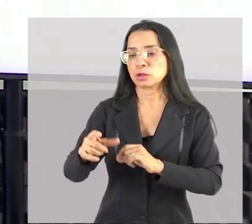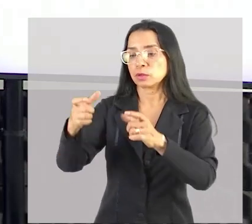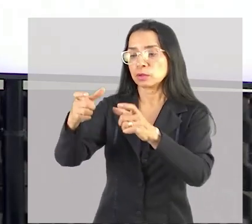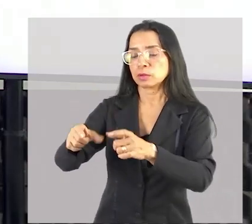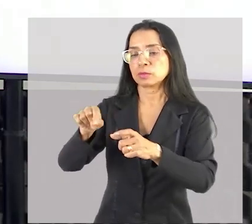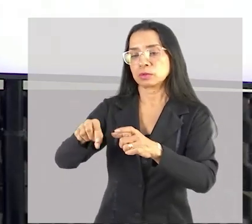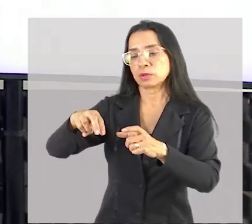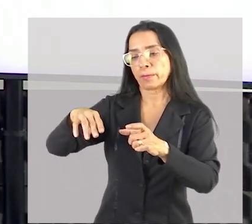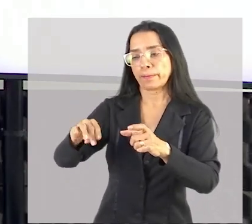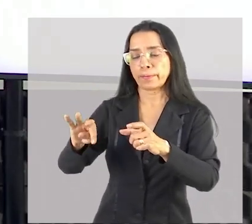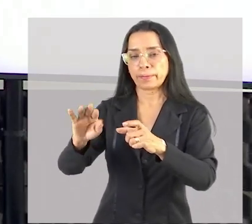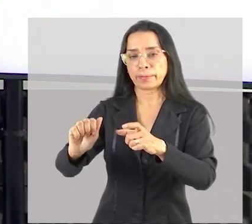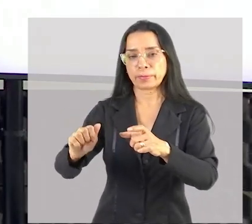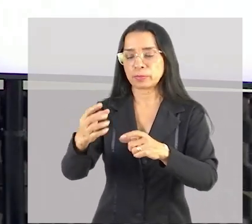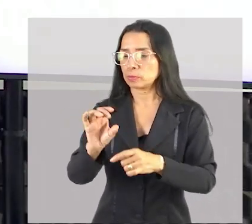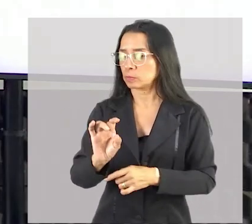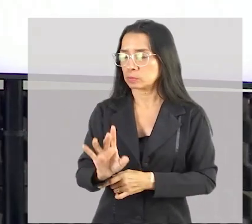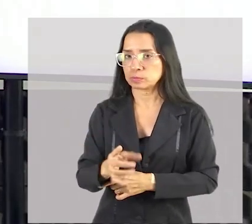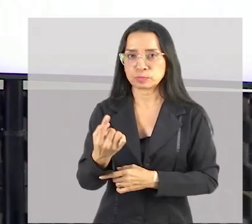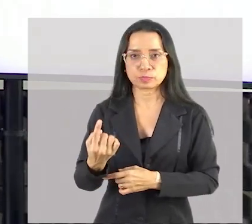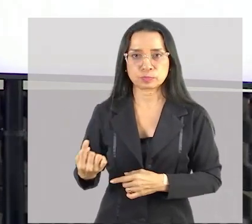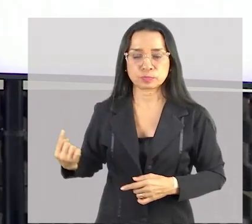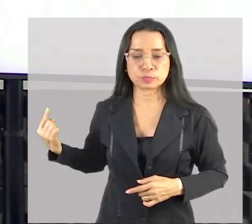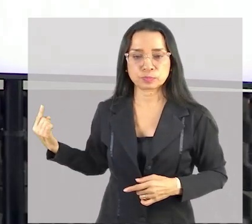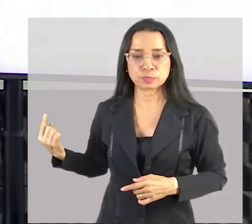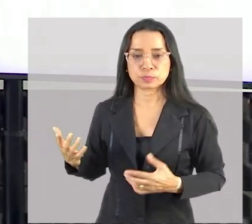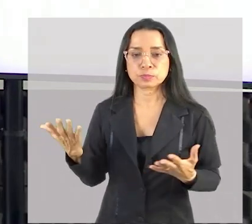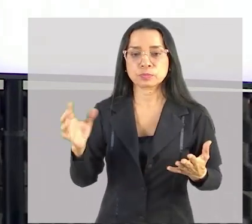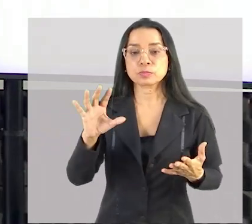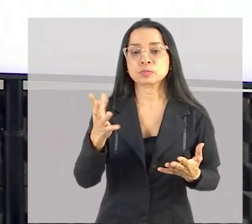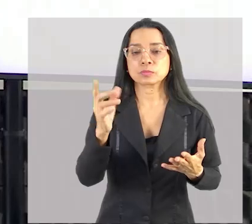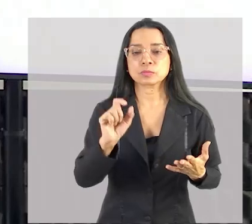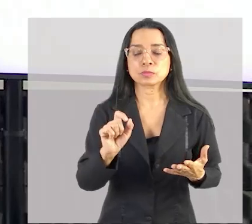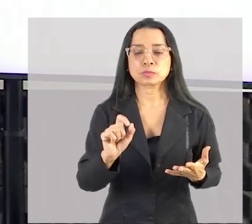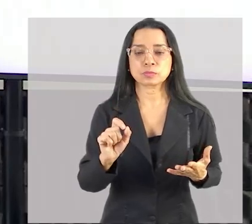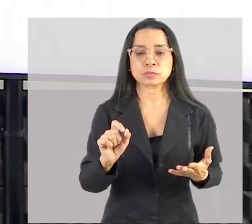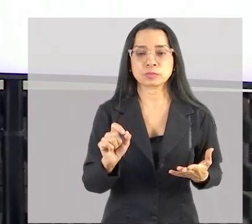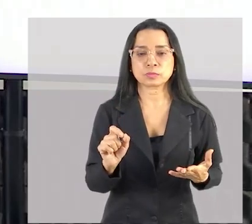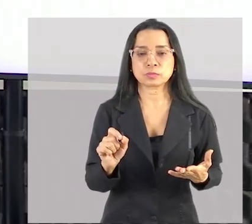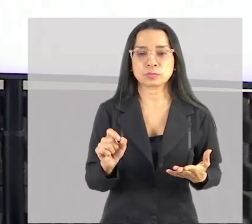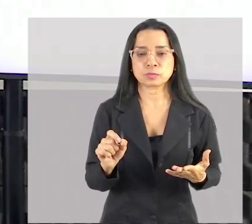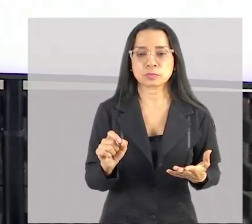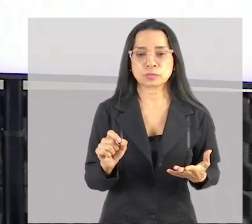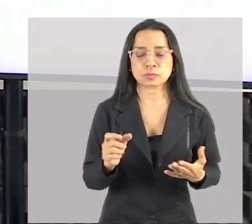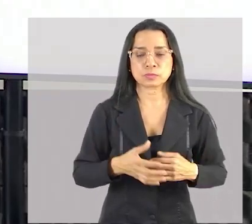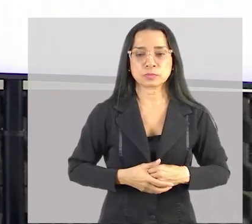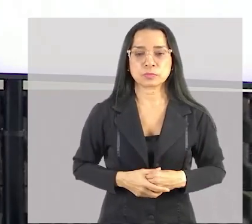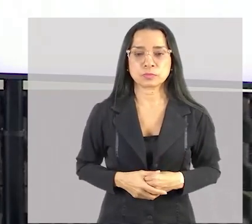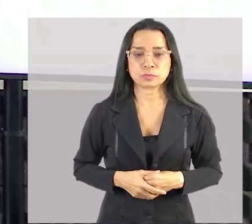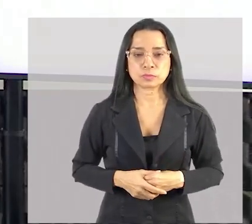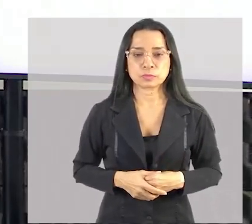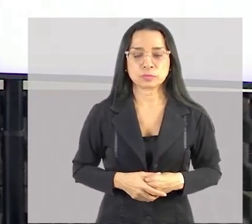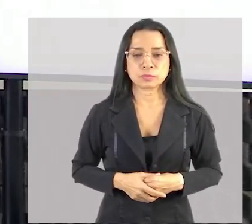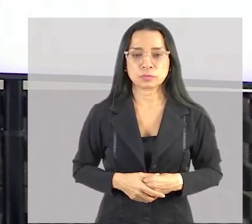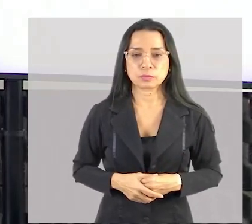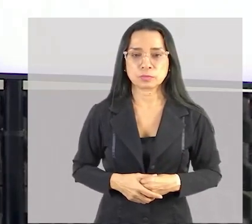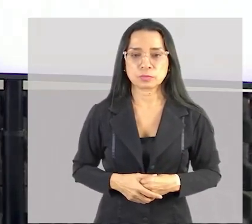meta. Só poderia entrar na posição meta. Então vai acontecer o seguinte, ó. Volta aqui.